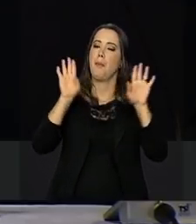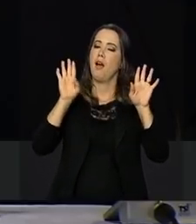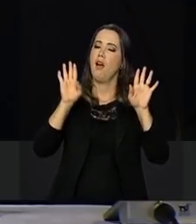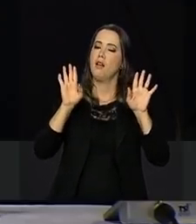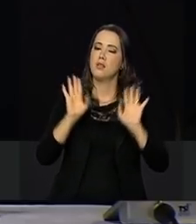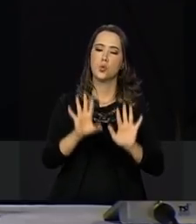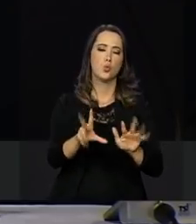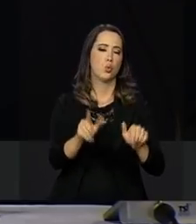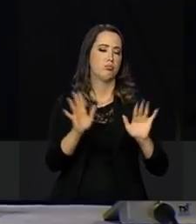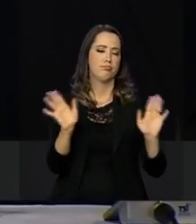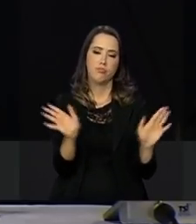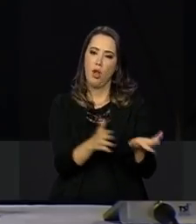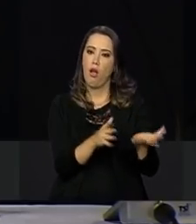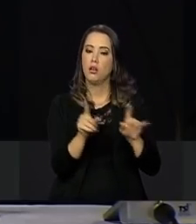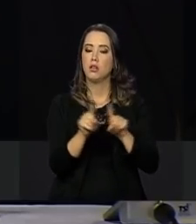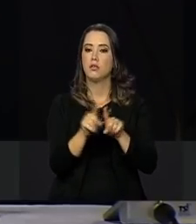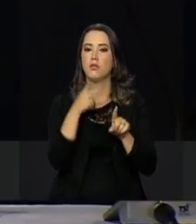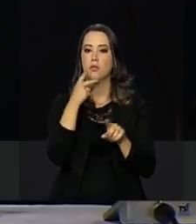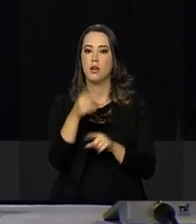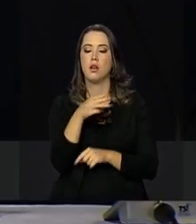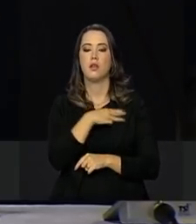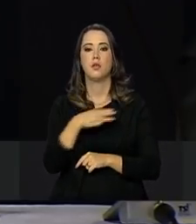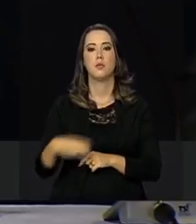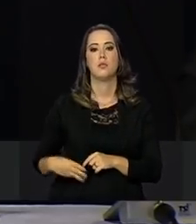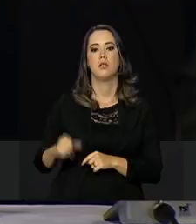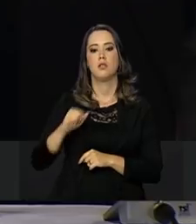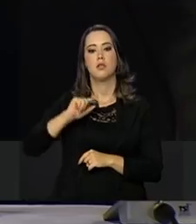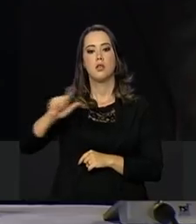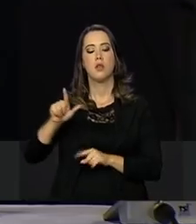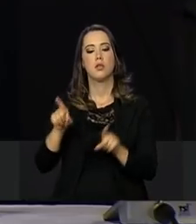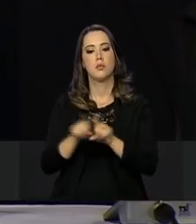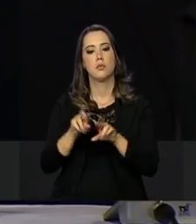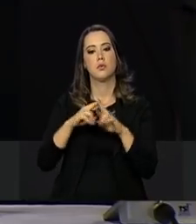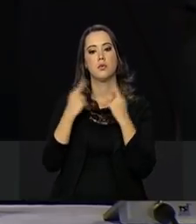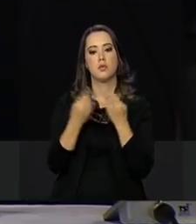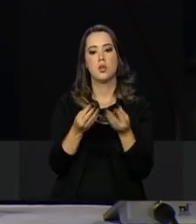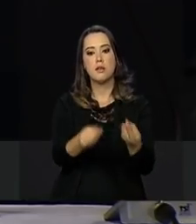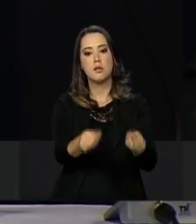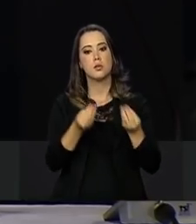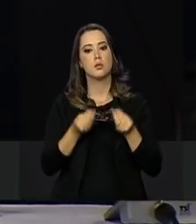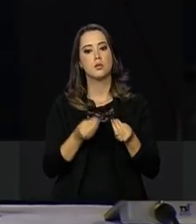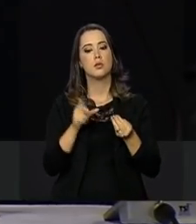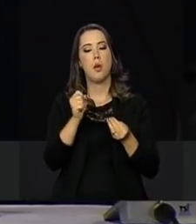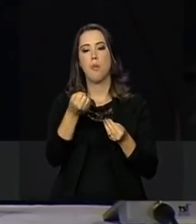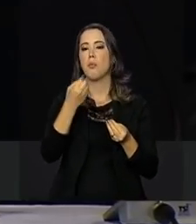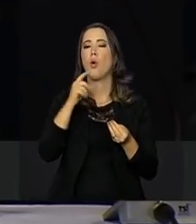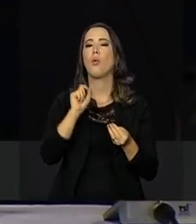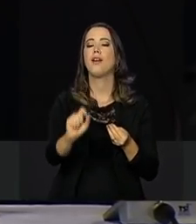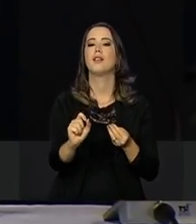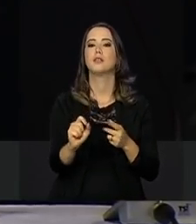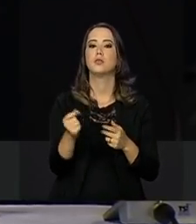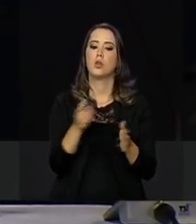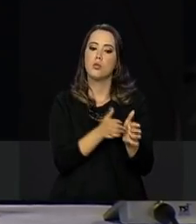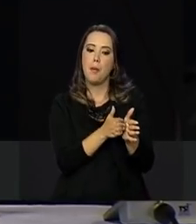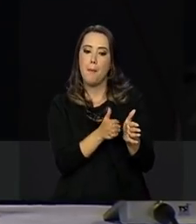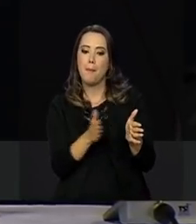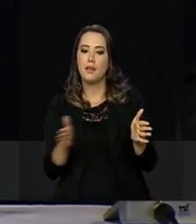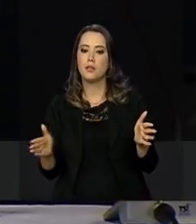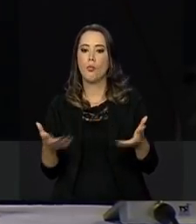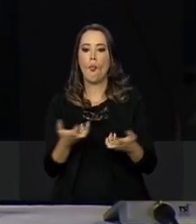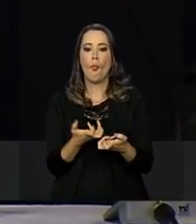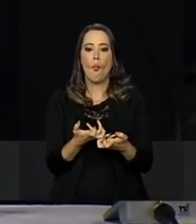parte tudo isto, eu quero dizer que o Raul, também com esta reunião, traz uma coisa muito boa. Nós estamos num período de uma